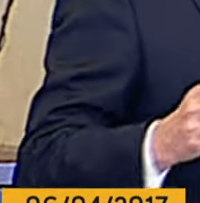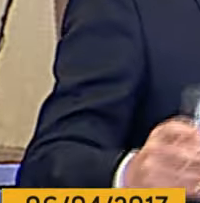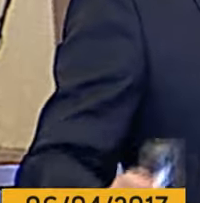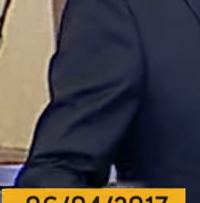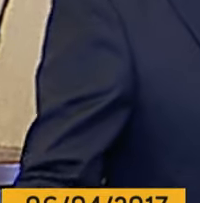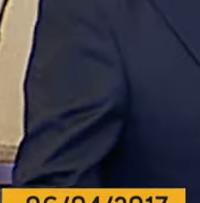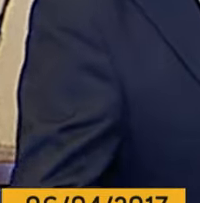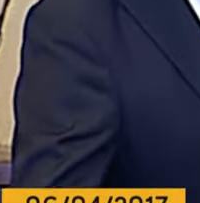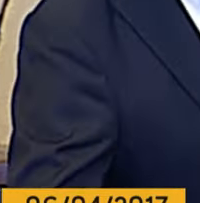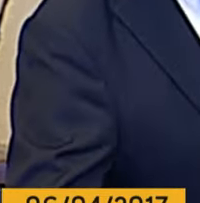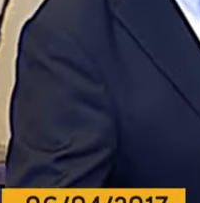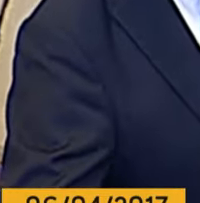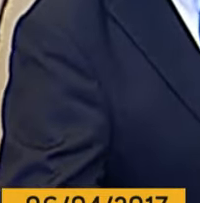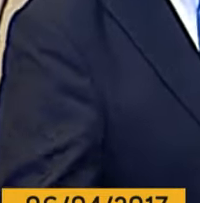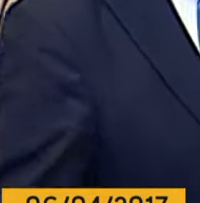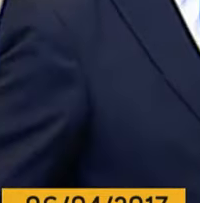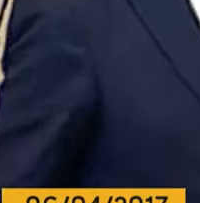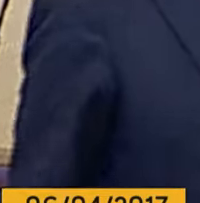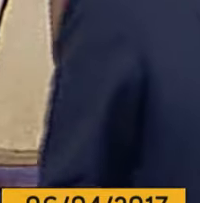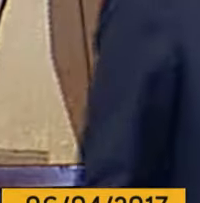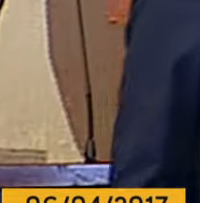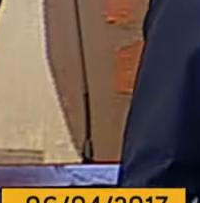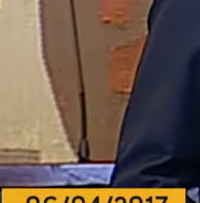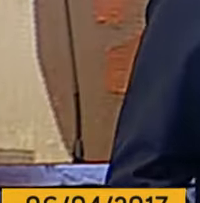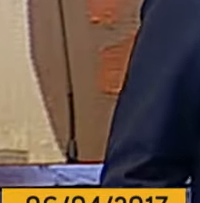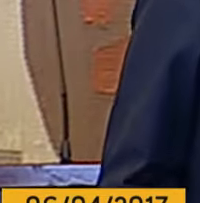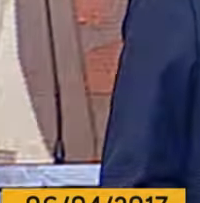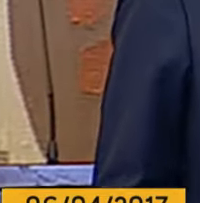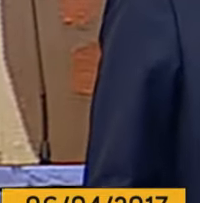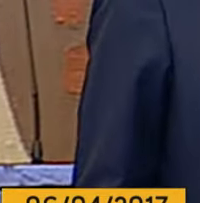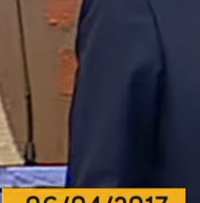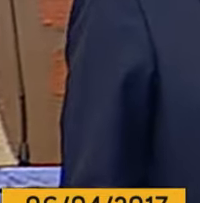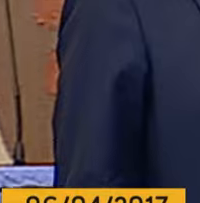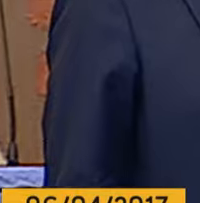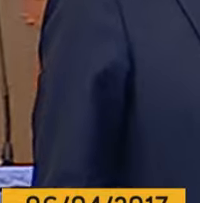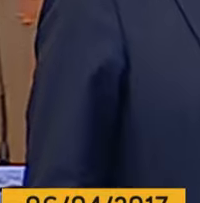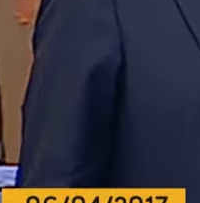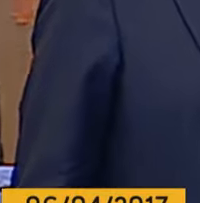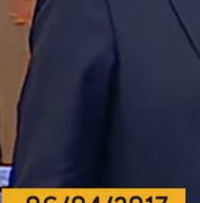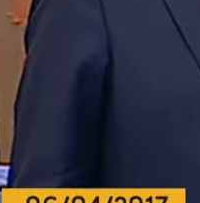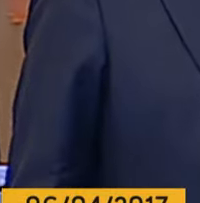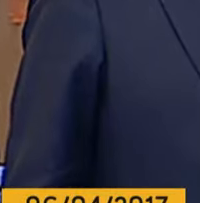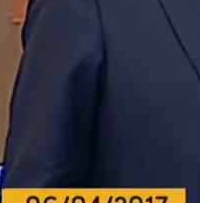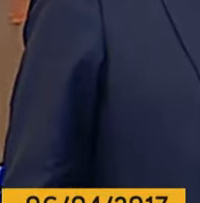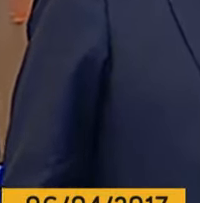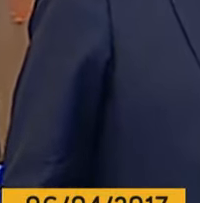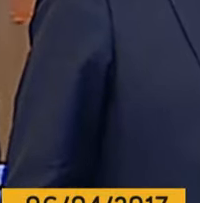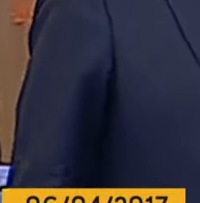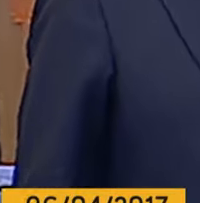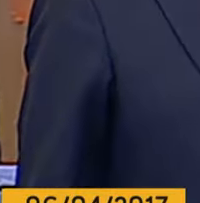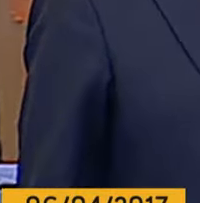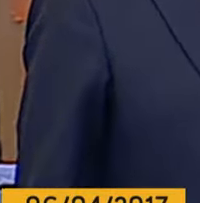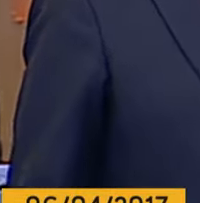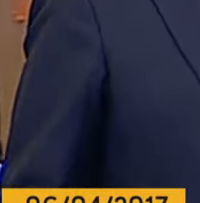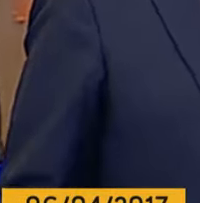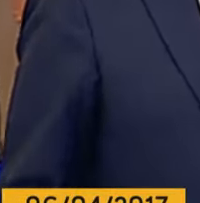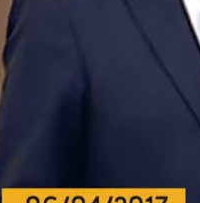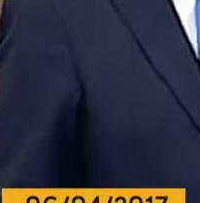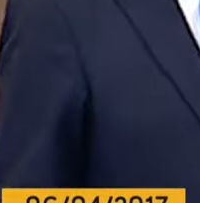presentes no almoço. Agora o presidente Michel Temer puxa palmas.